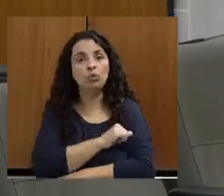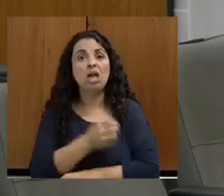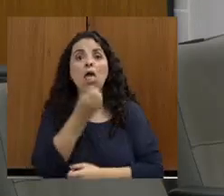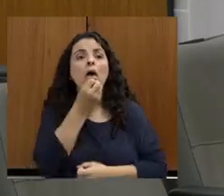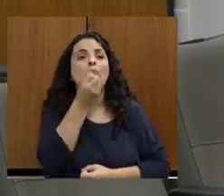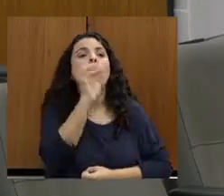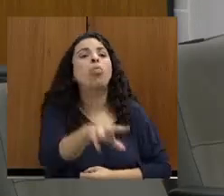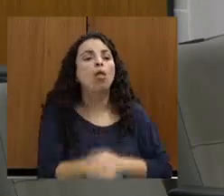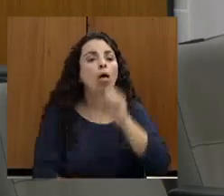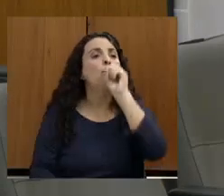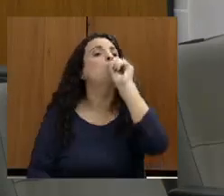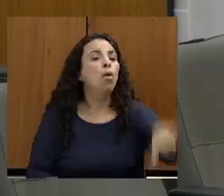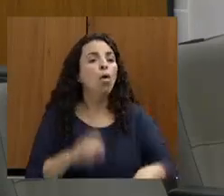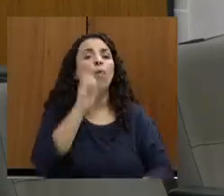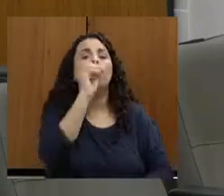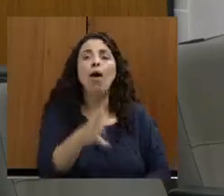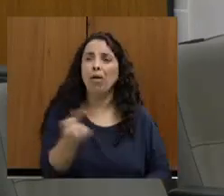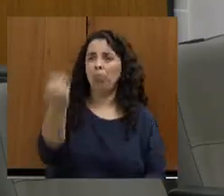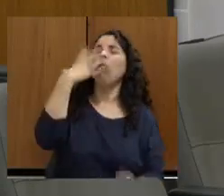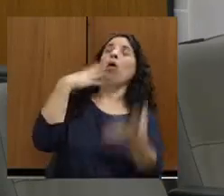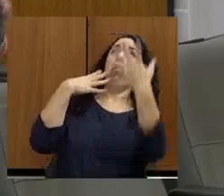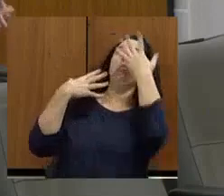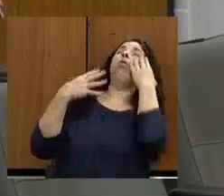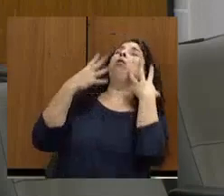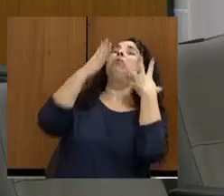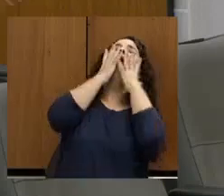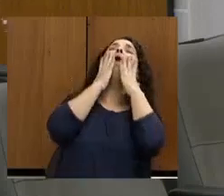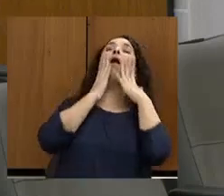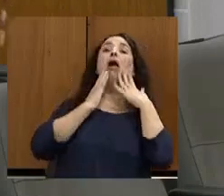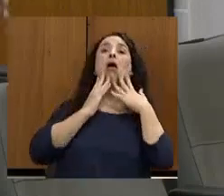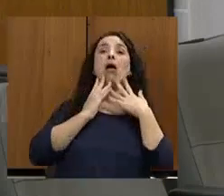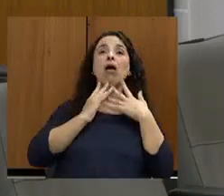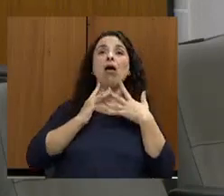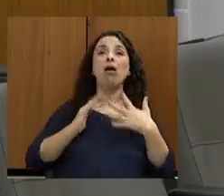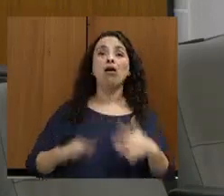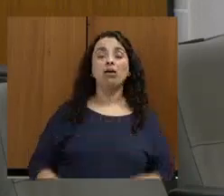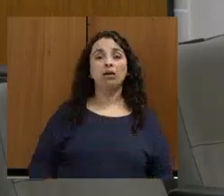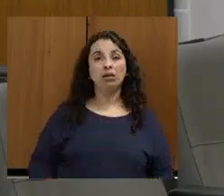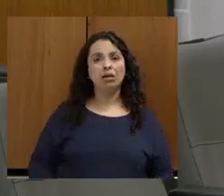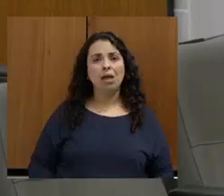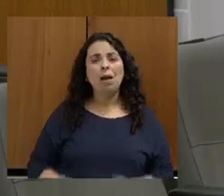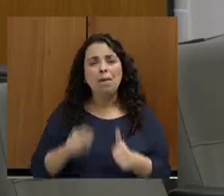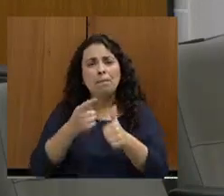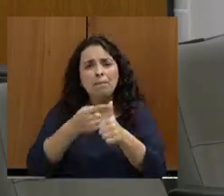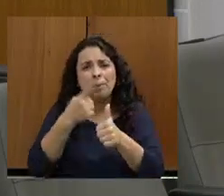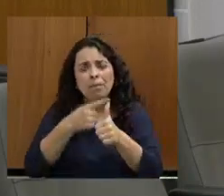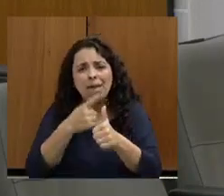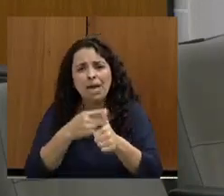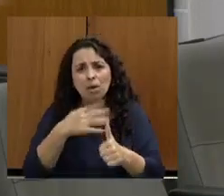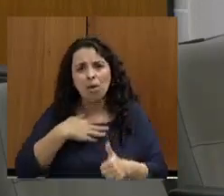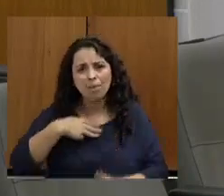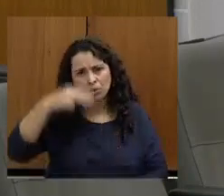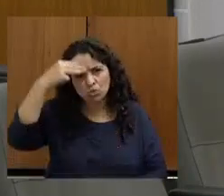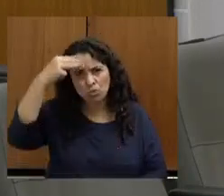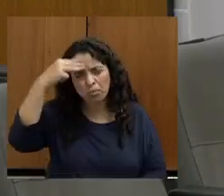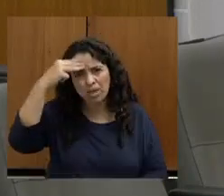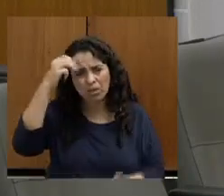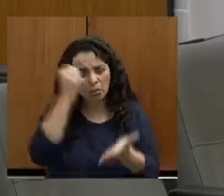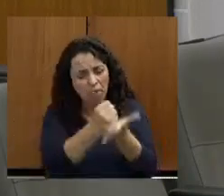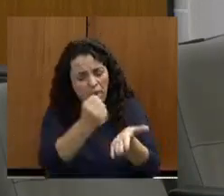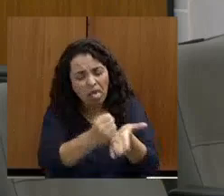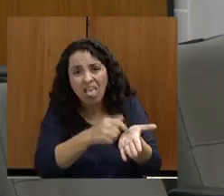Quem é que foi cuspido? Eu primeiro pego meu sobrinho com a mão enfiada, agora, depois, um cuspido, e agora,